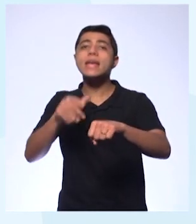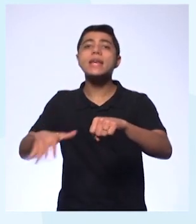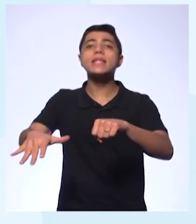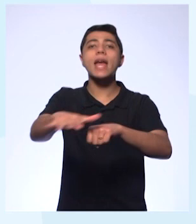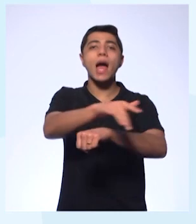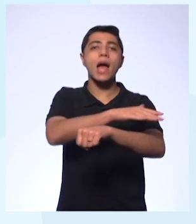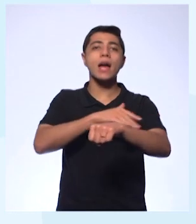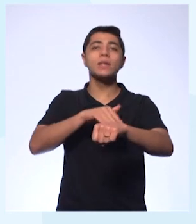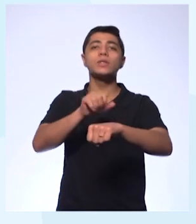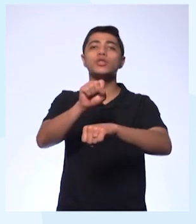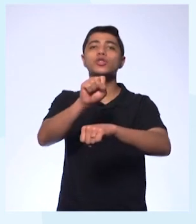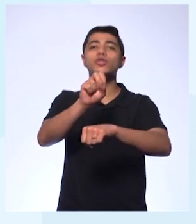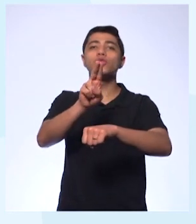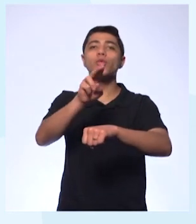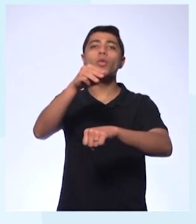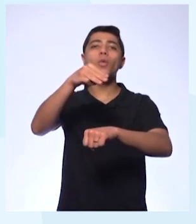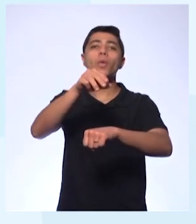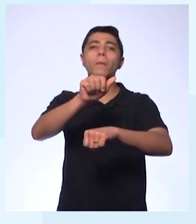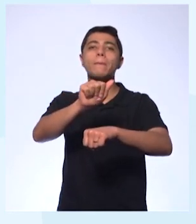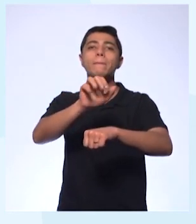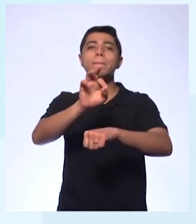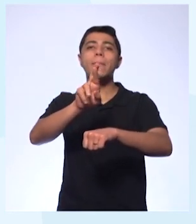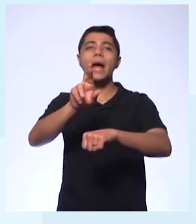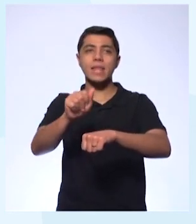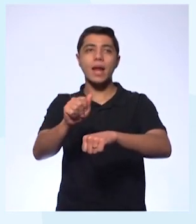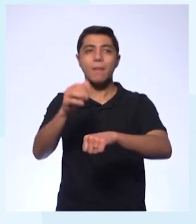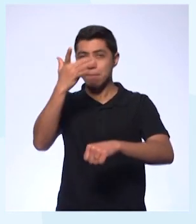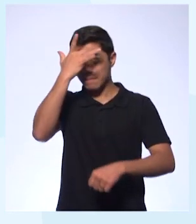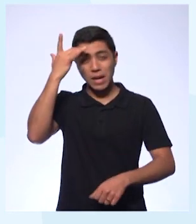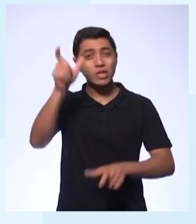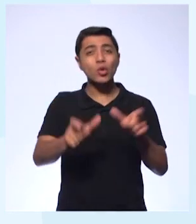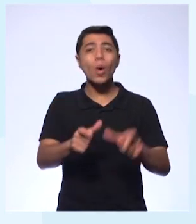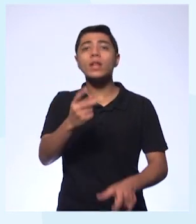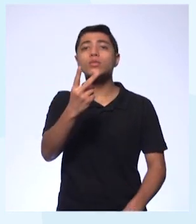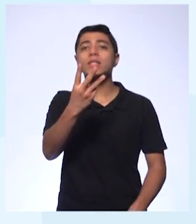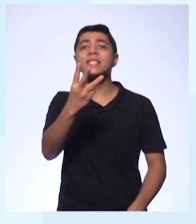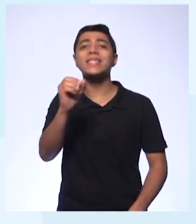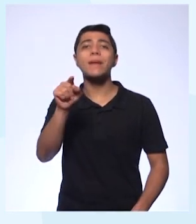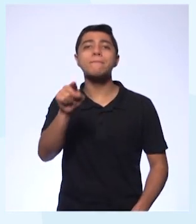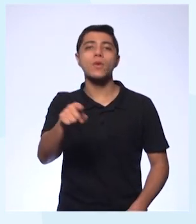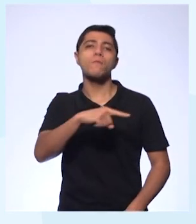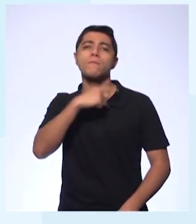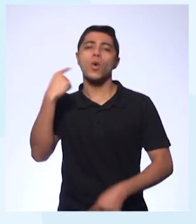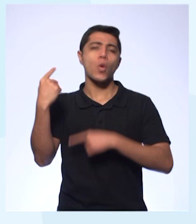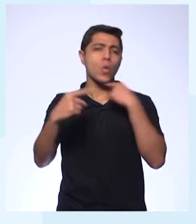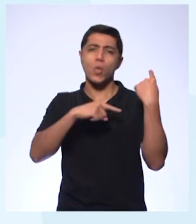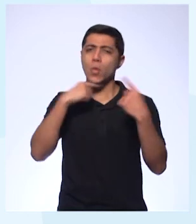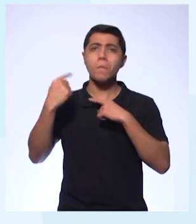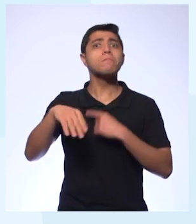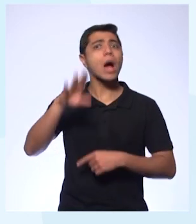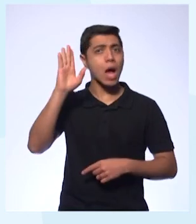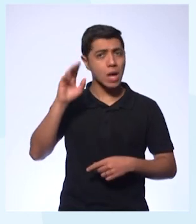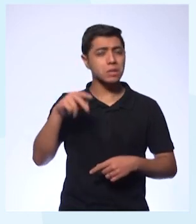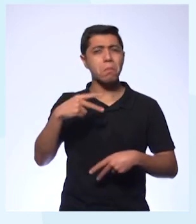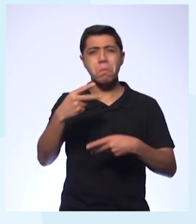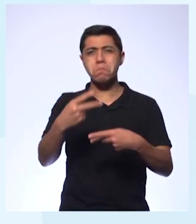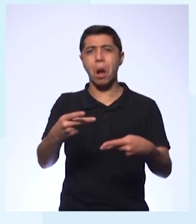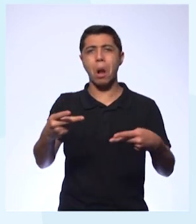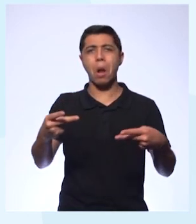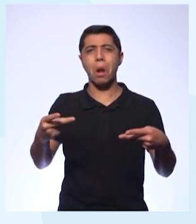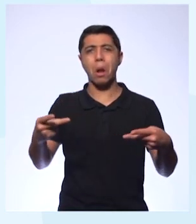mais ou menos morte de mais de 230 mil pessoas. Para vocês terem uma ideia, esse tremor de terra foi